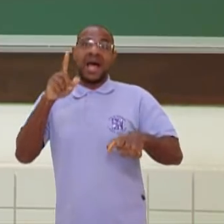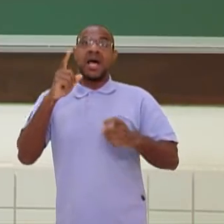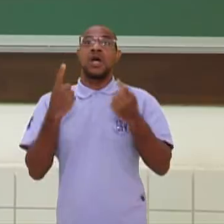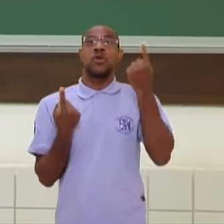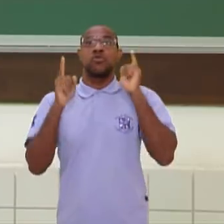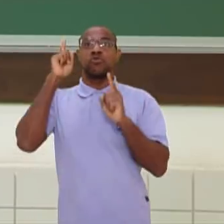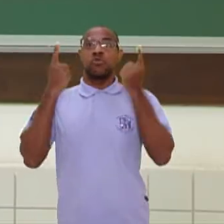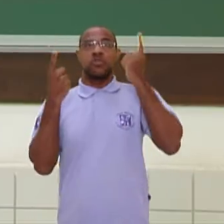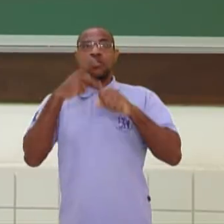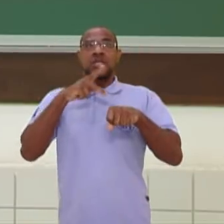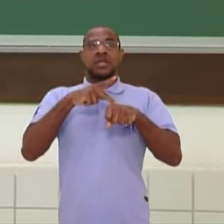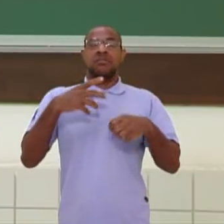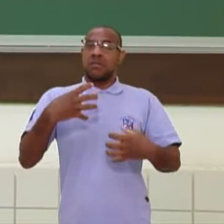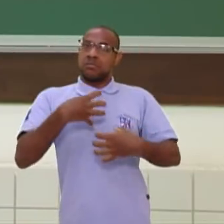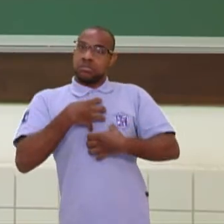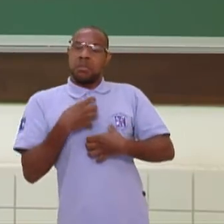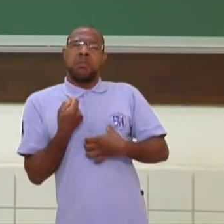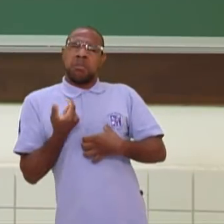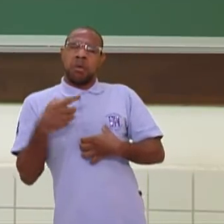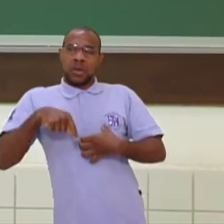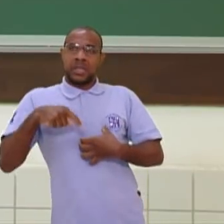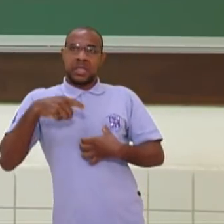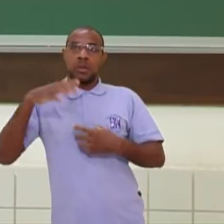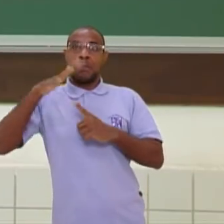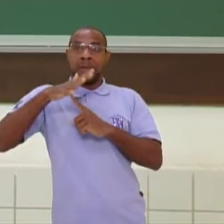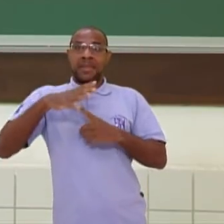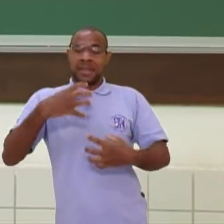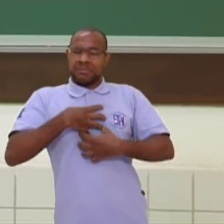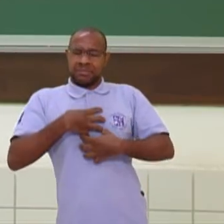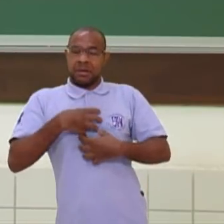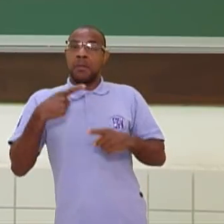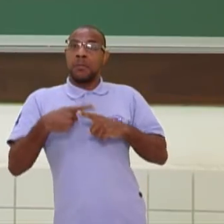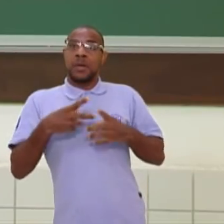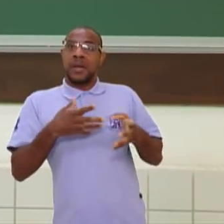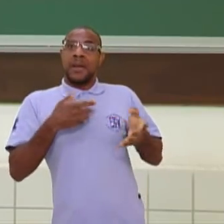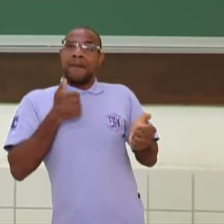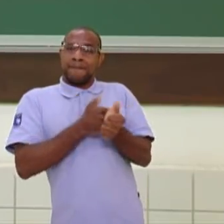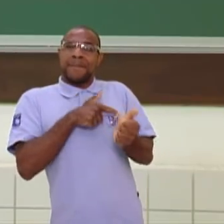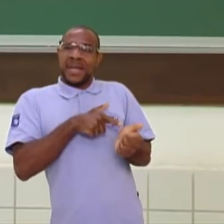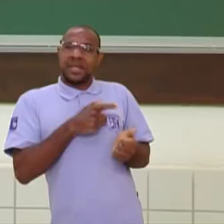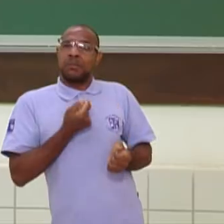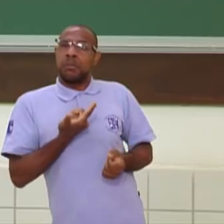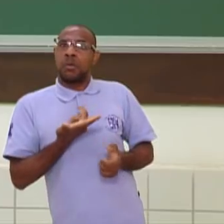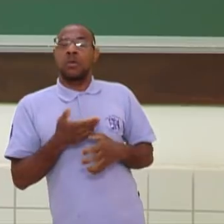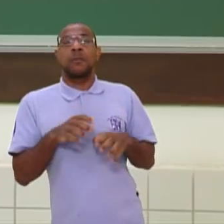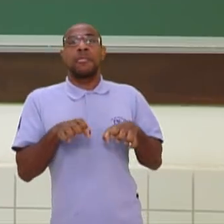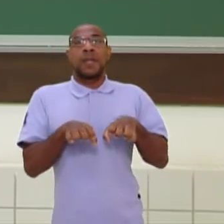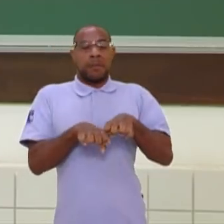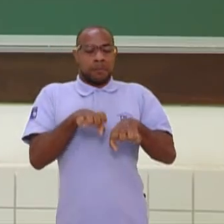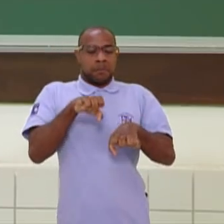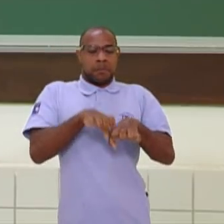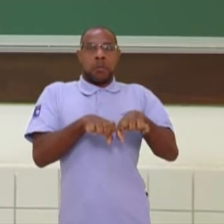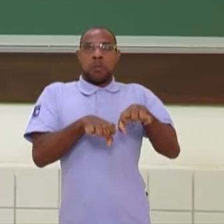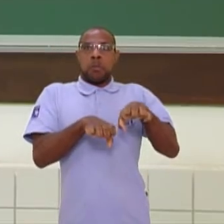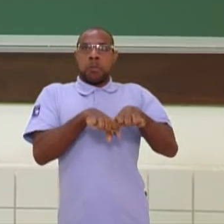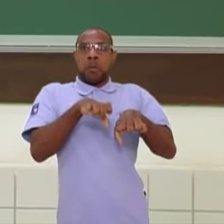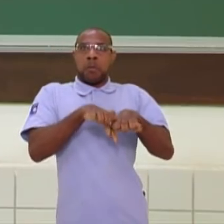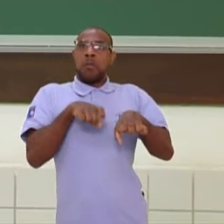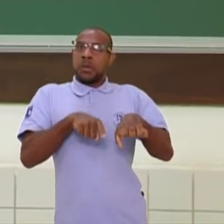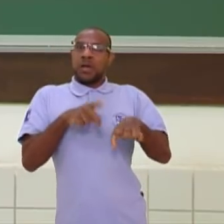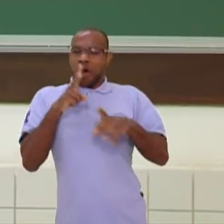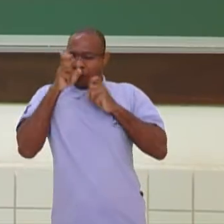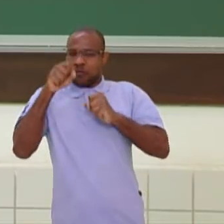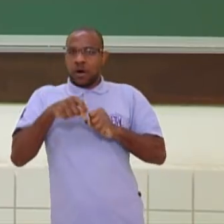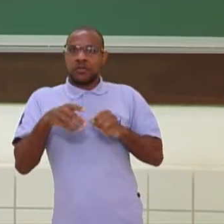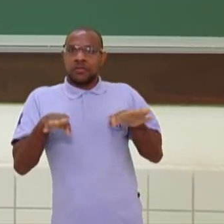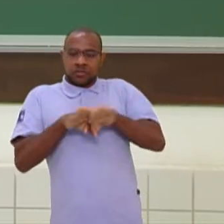a gente vai sentir? Talvez um pouco, mas assim, não com potencial destrutivo. Por que ele não vai chegar com tanta intensidade aqui?